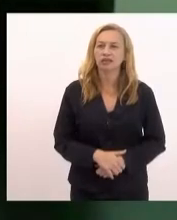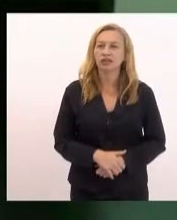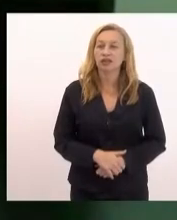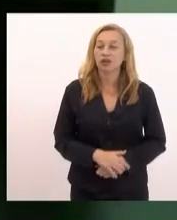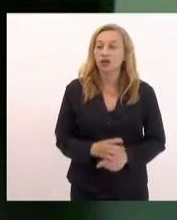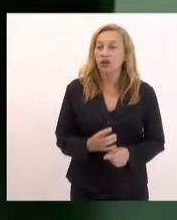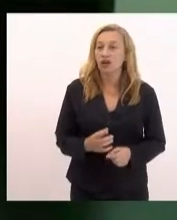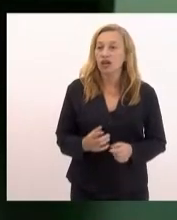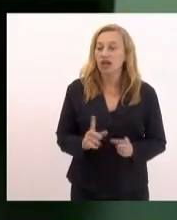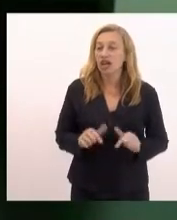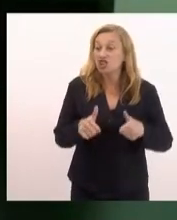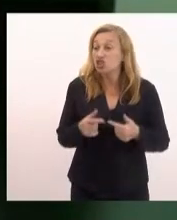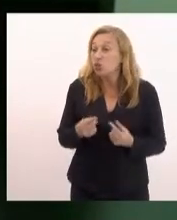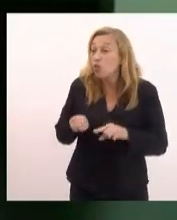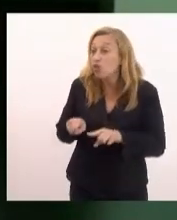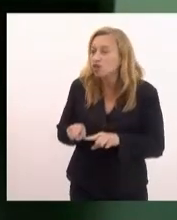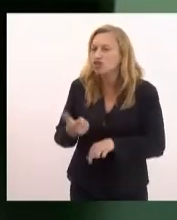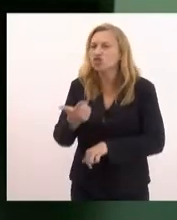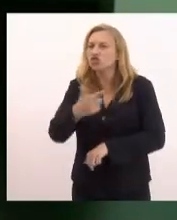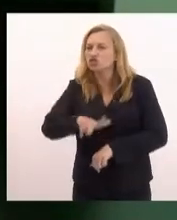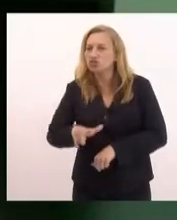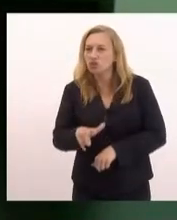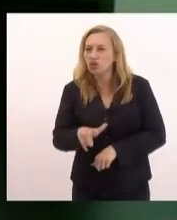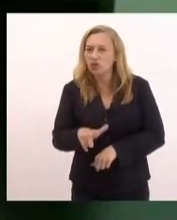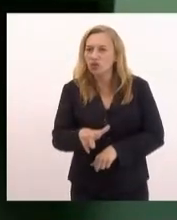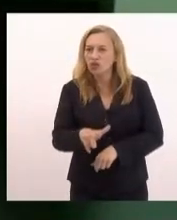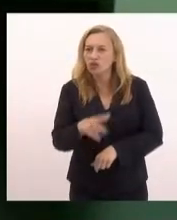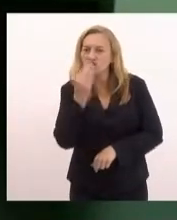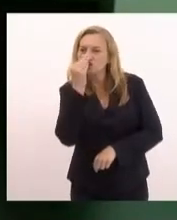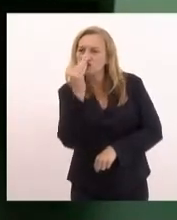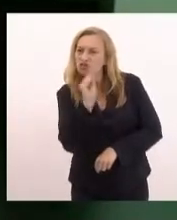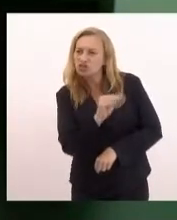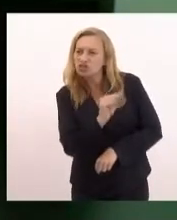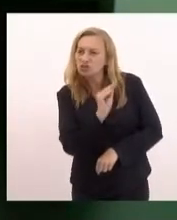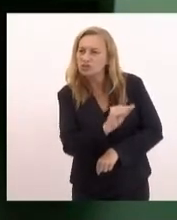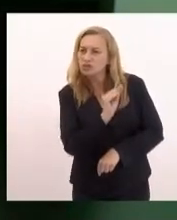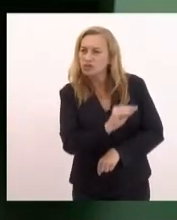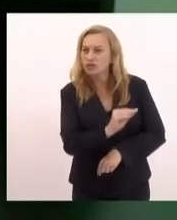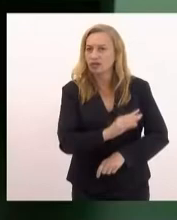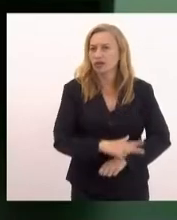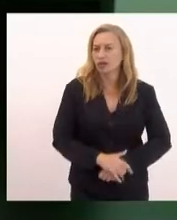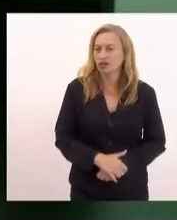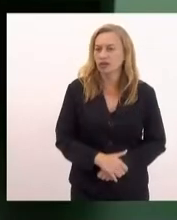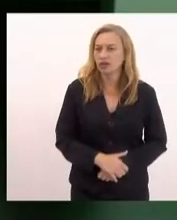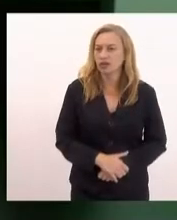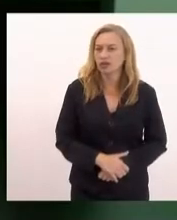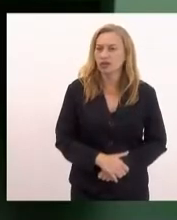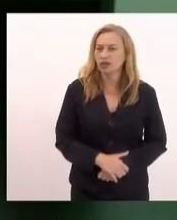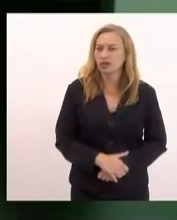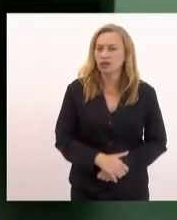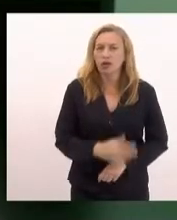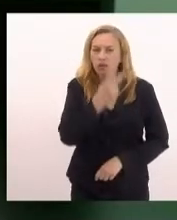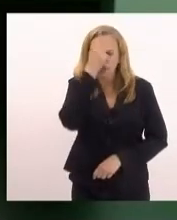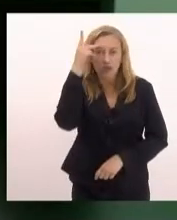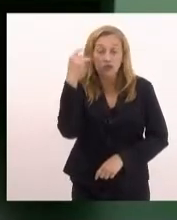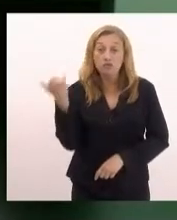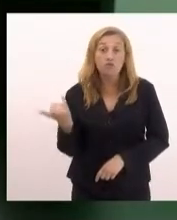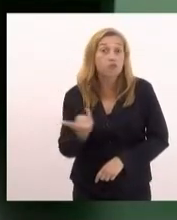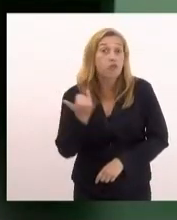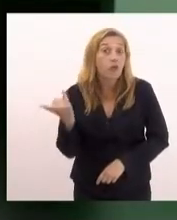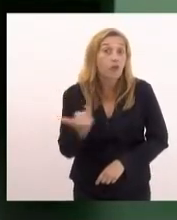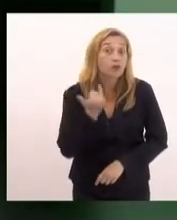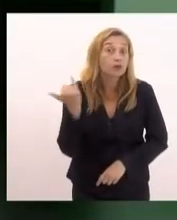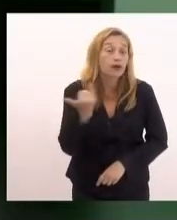tentativas, de novo, de descredibilizar, deslegitimar uma figura tão